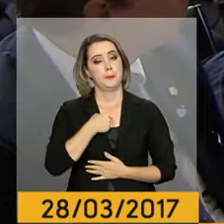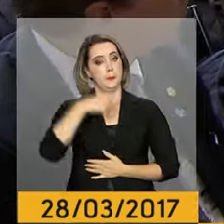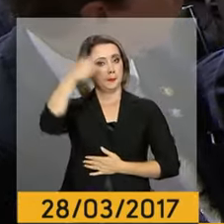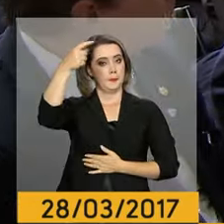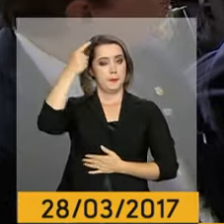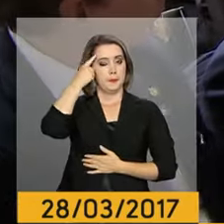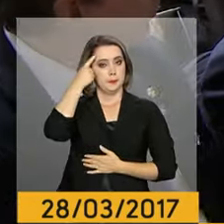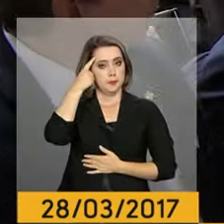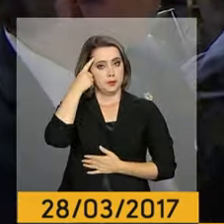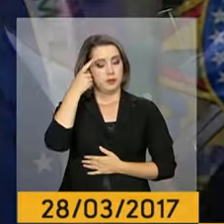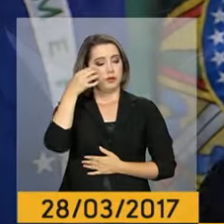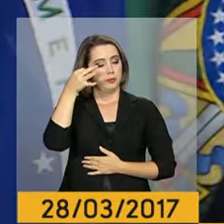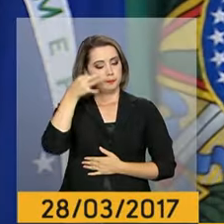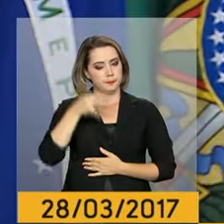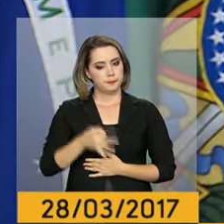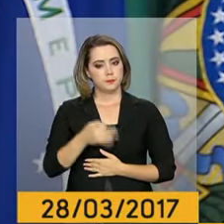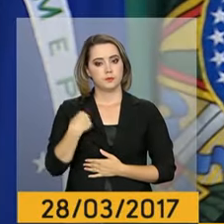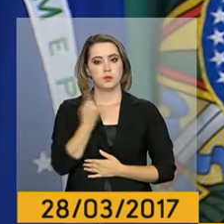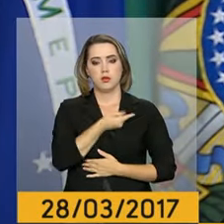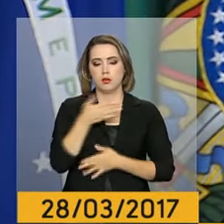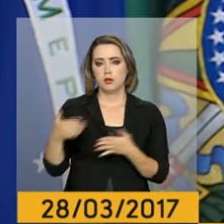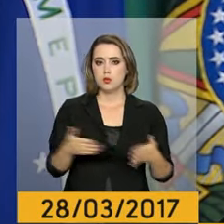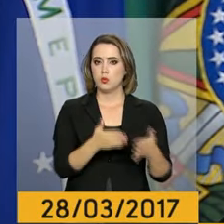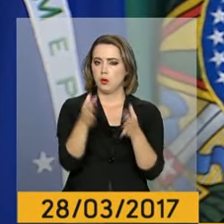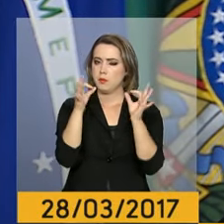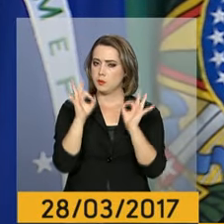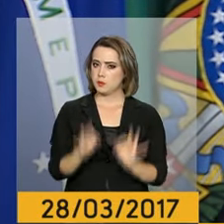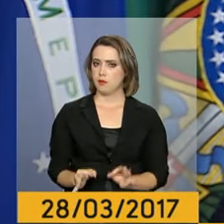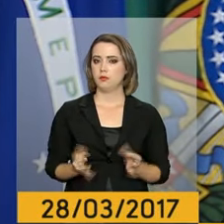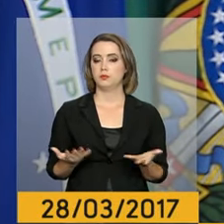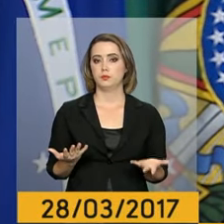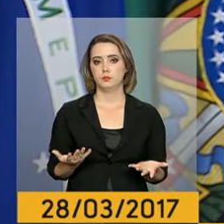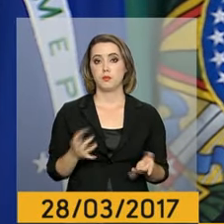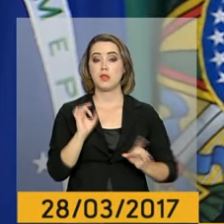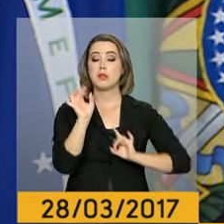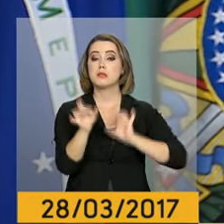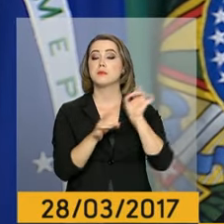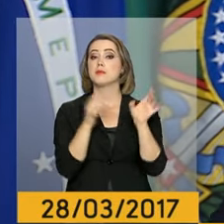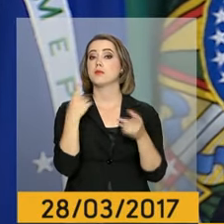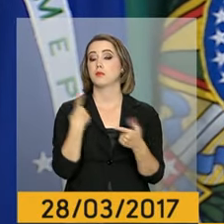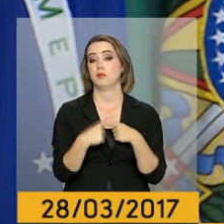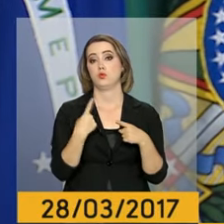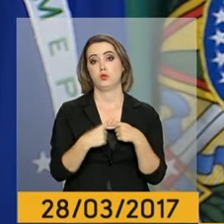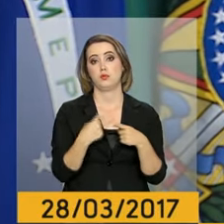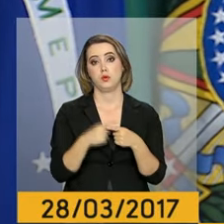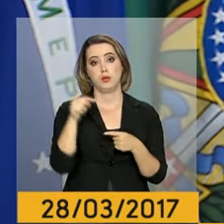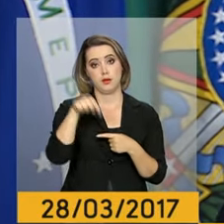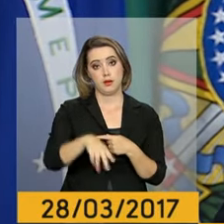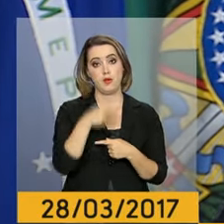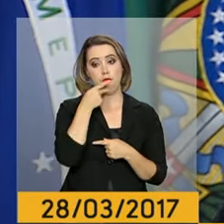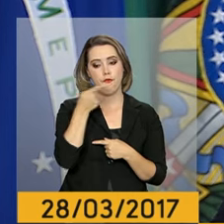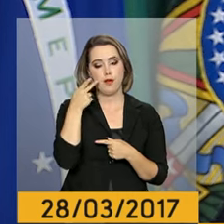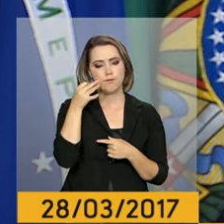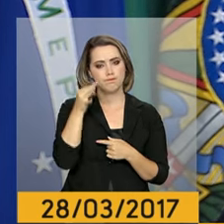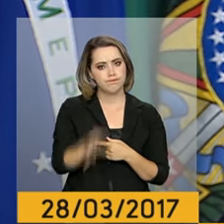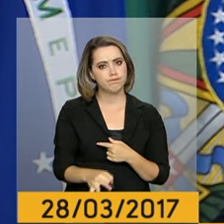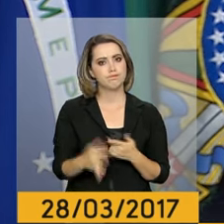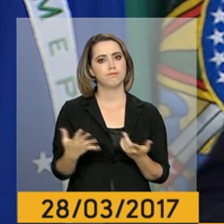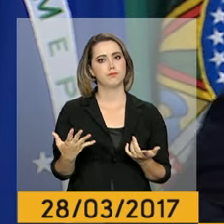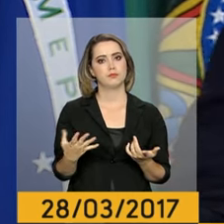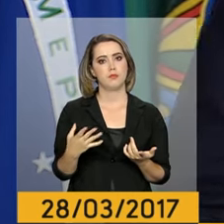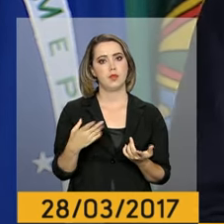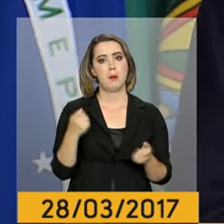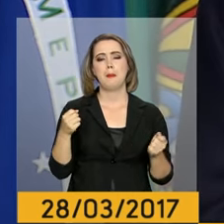franza nós estamos num caminho adequado Especialmente porque aqui eu falo com ênfase nós